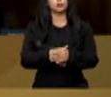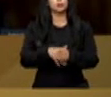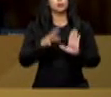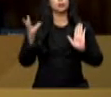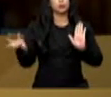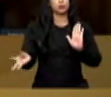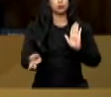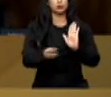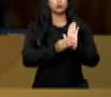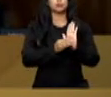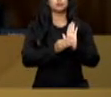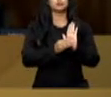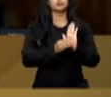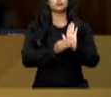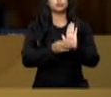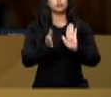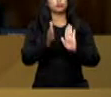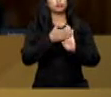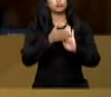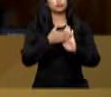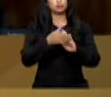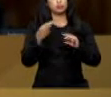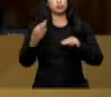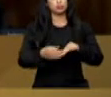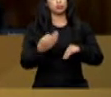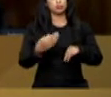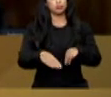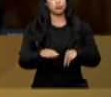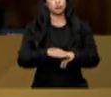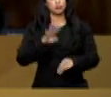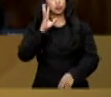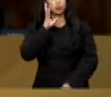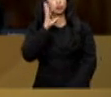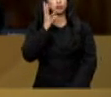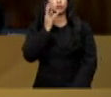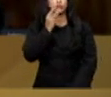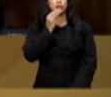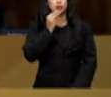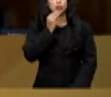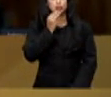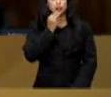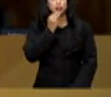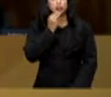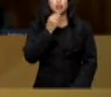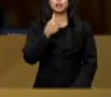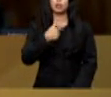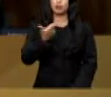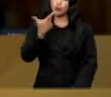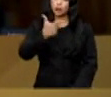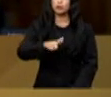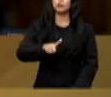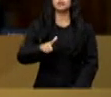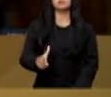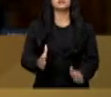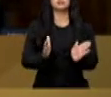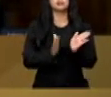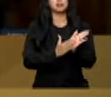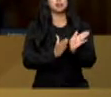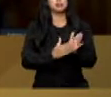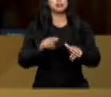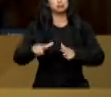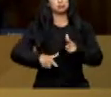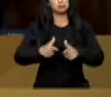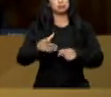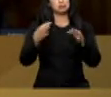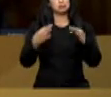modulação proposta pelo ministro Dias Toffoli, a quem, como disse, cumprimento por um trabalho bem